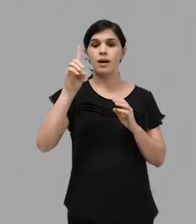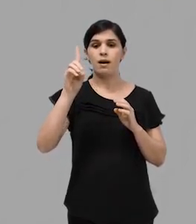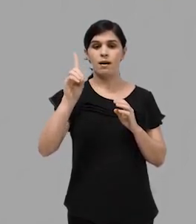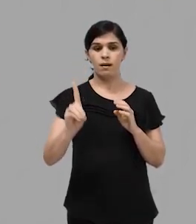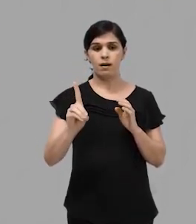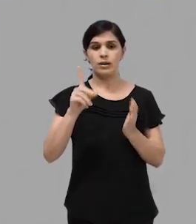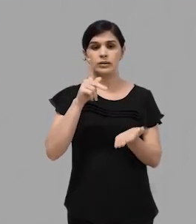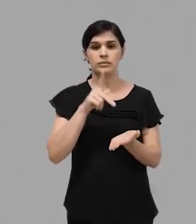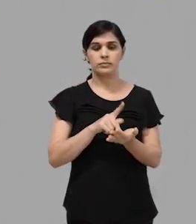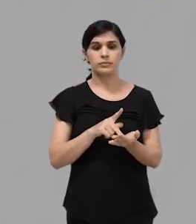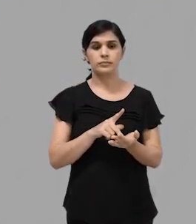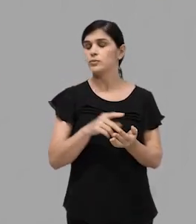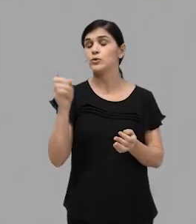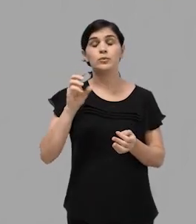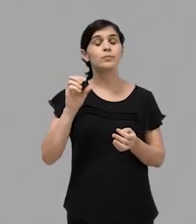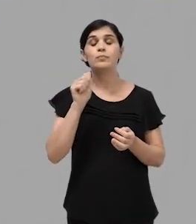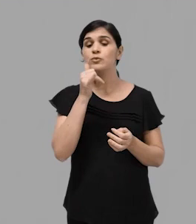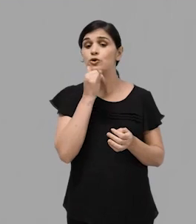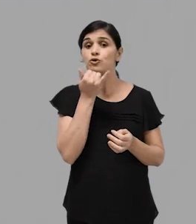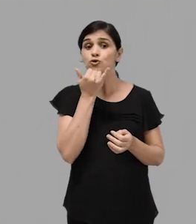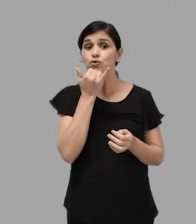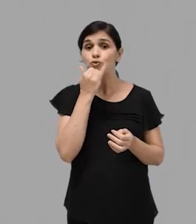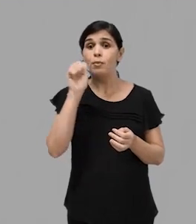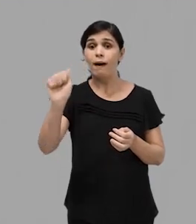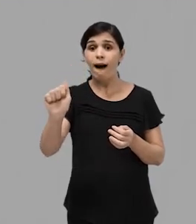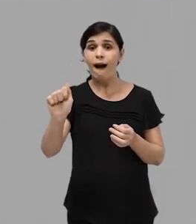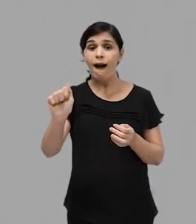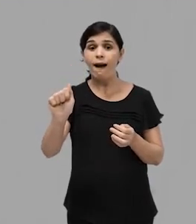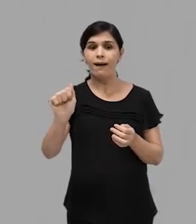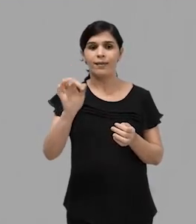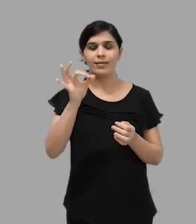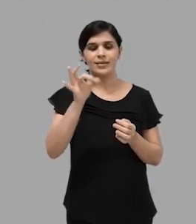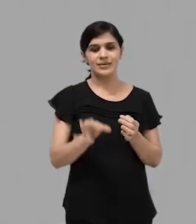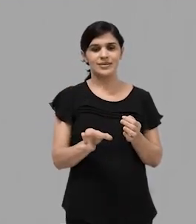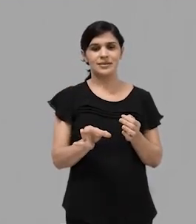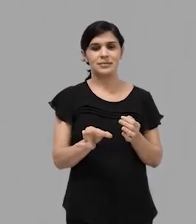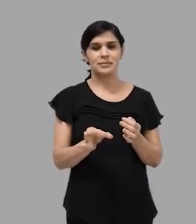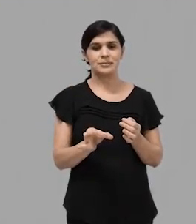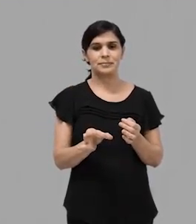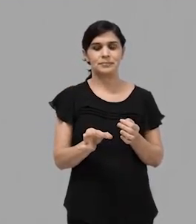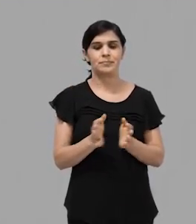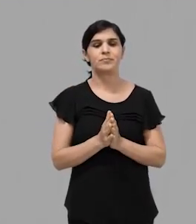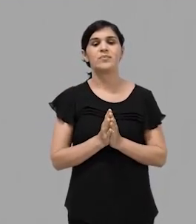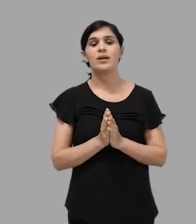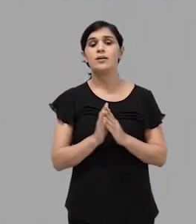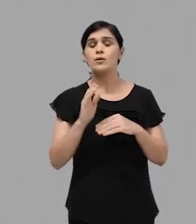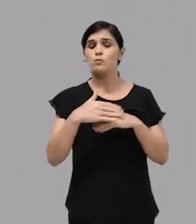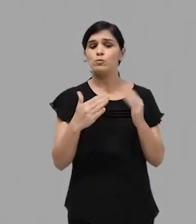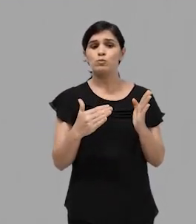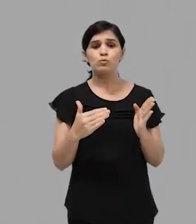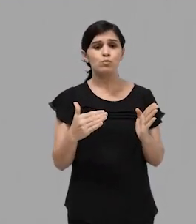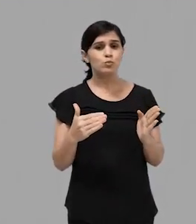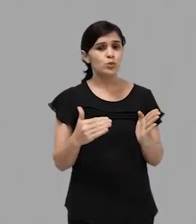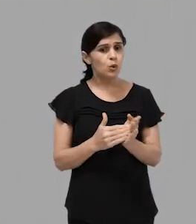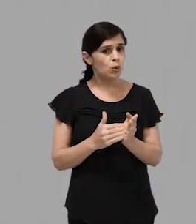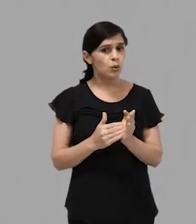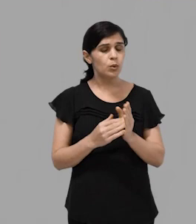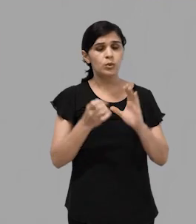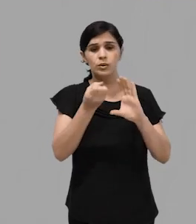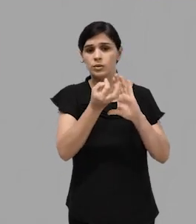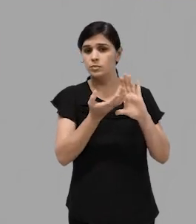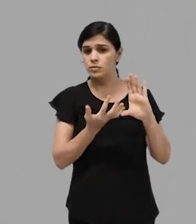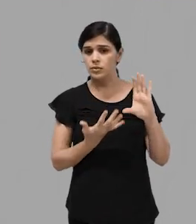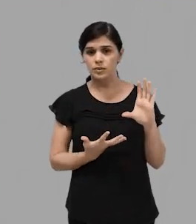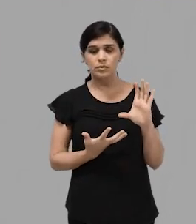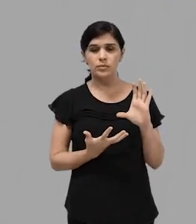Todas as propriedades que estiverem relacionadas ao elétron, o comportamento será semelhante. Vai